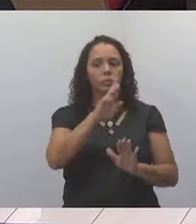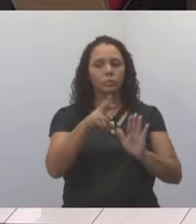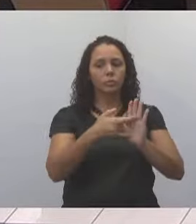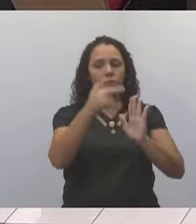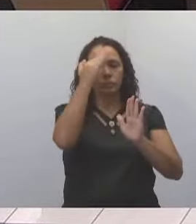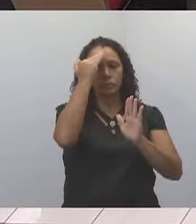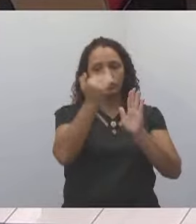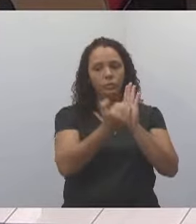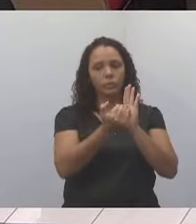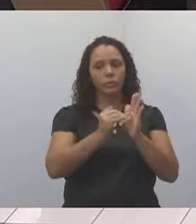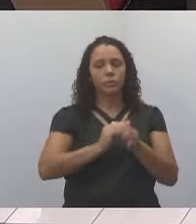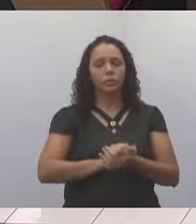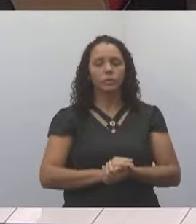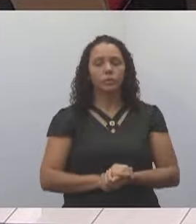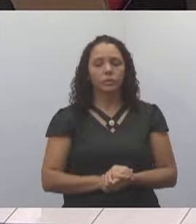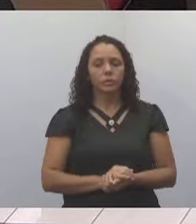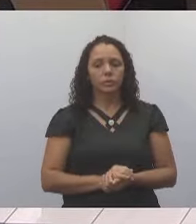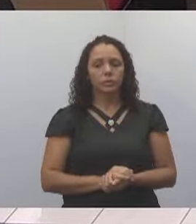regimental.